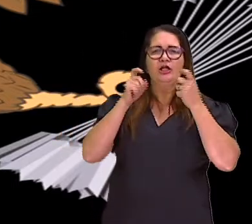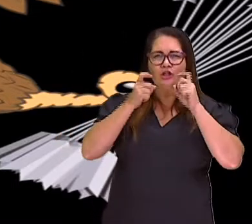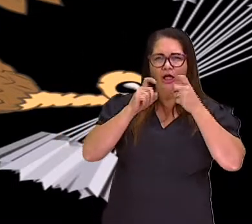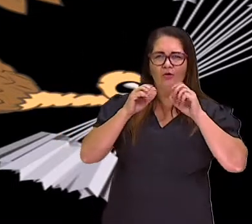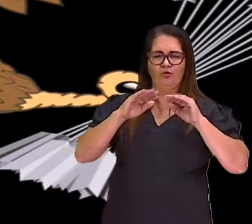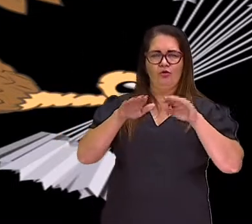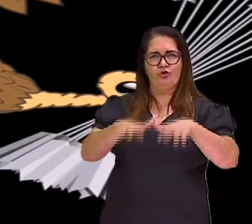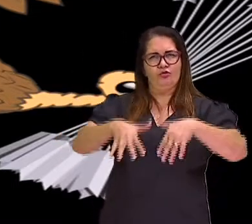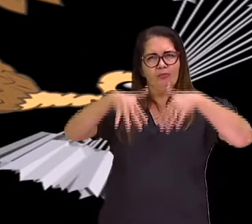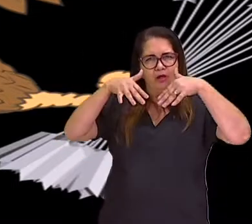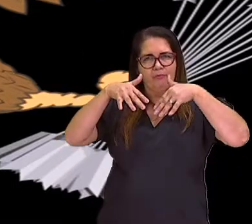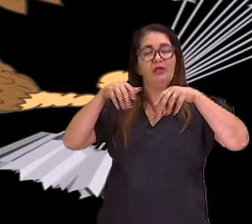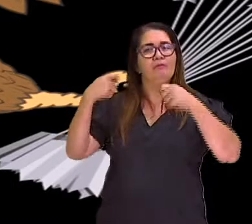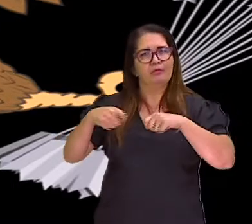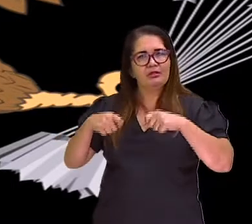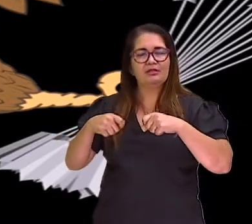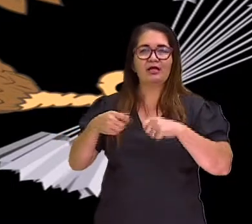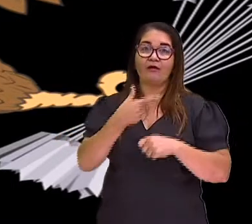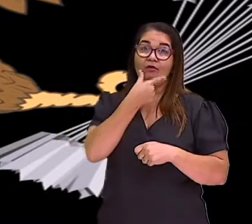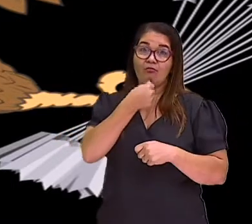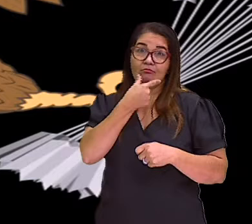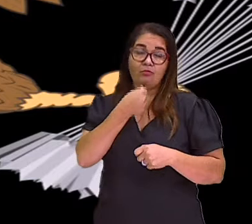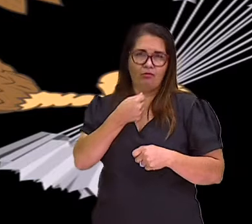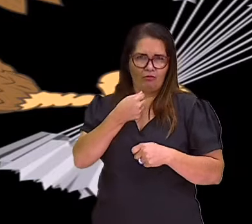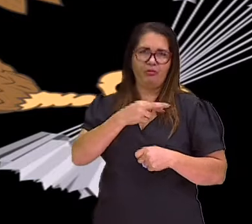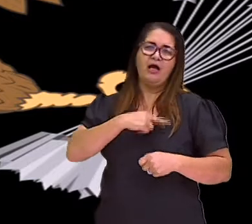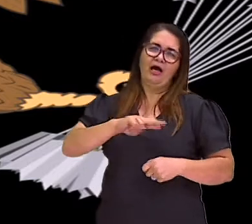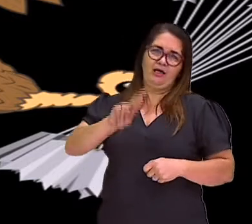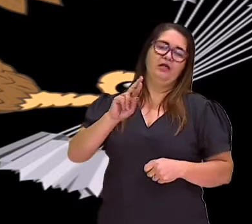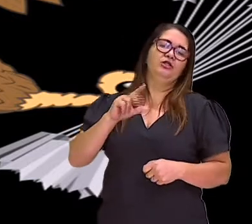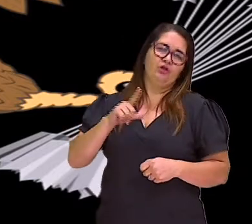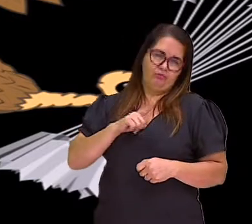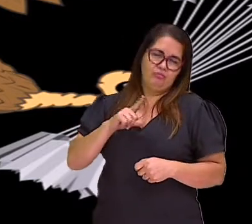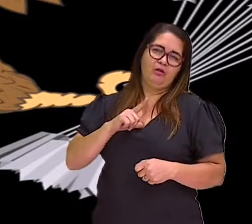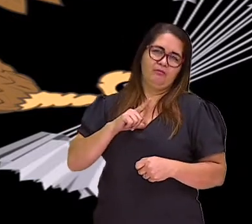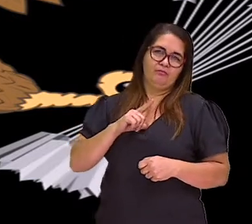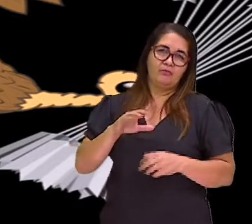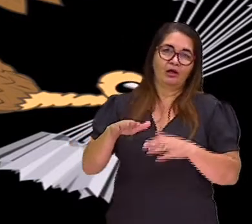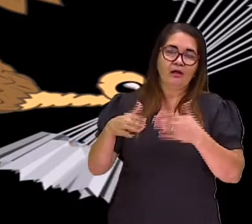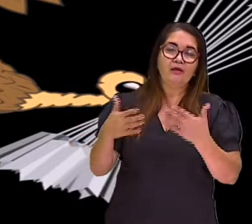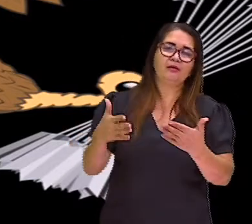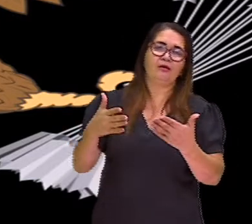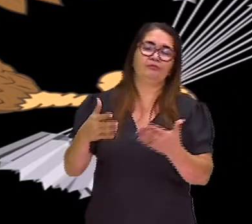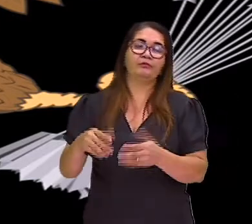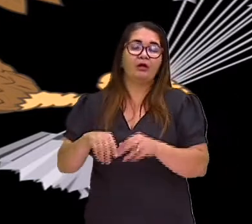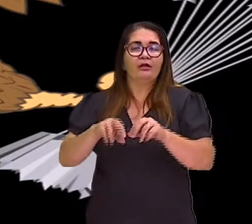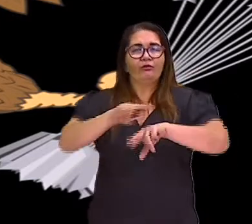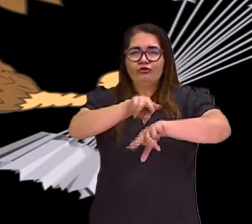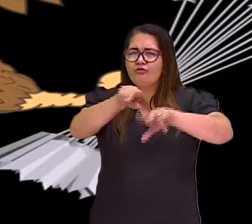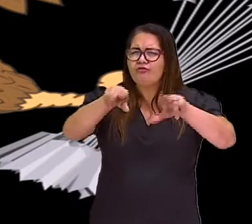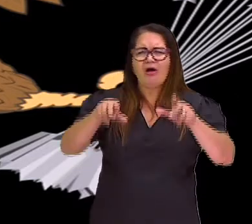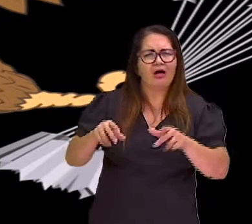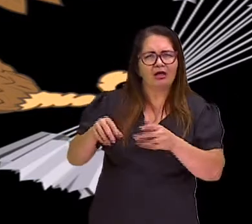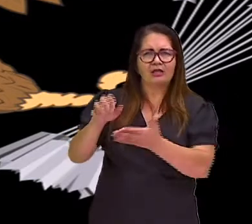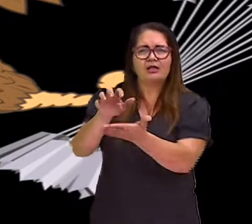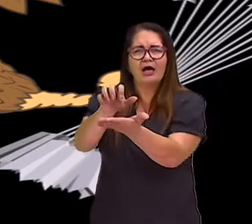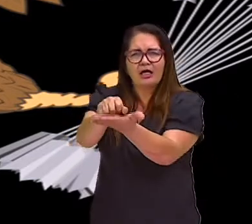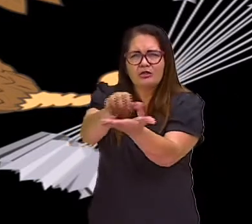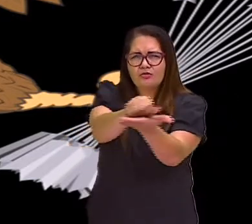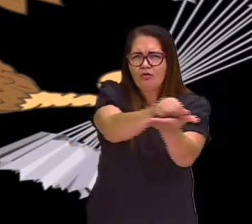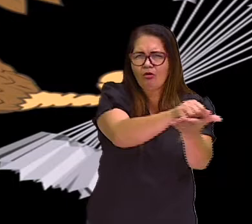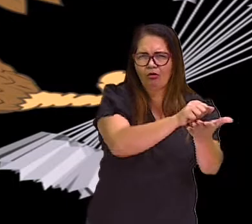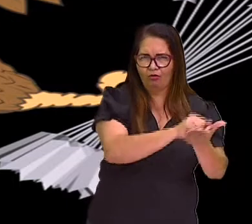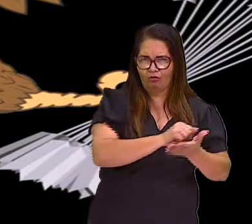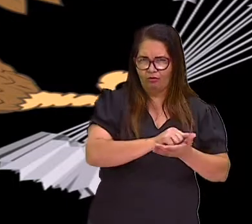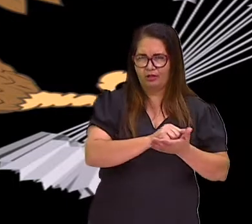eleição. Situação reivindicada muitas vezes por algumas colônias do norte e do centro.